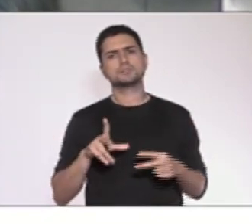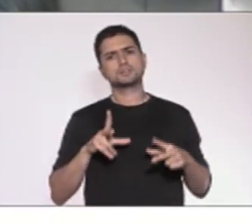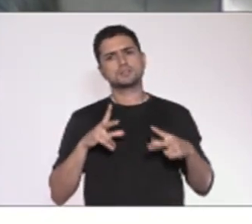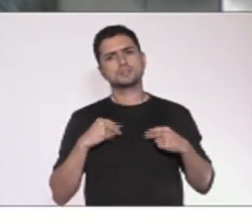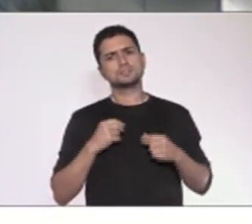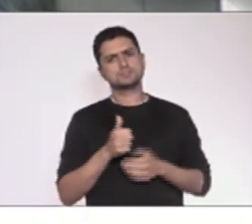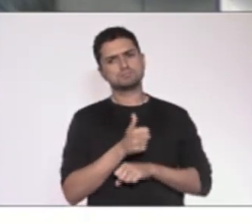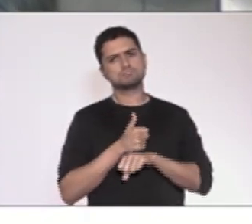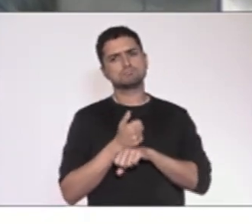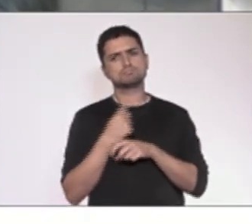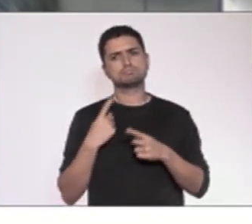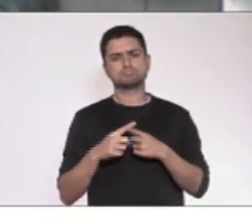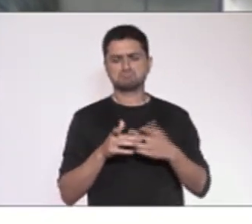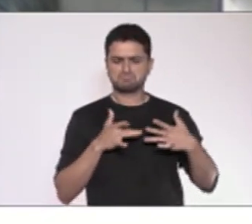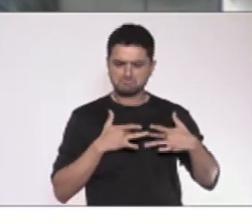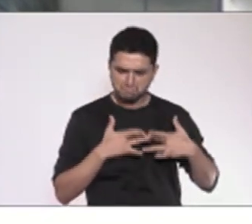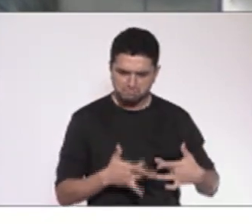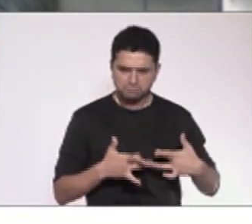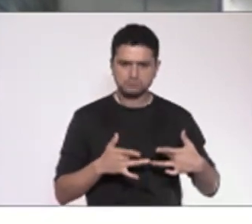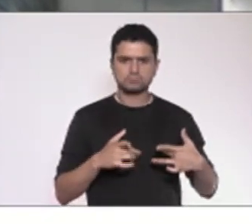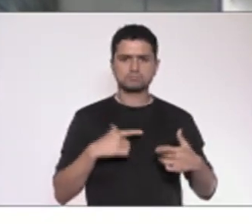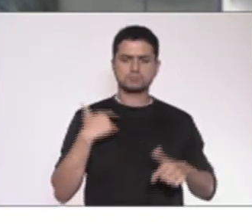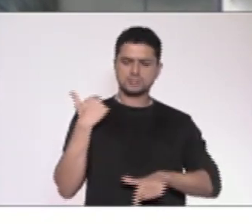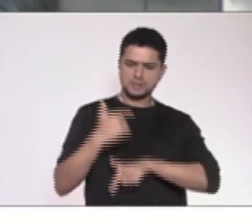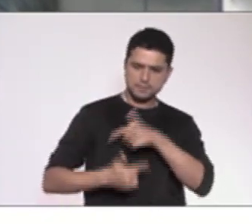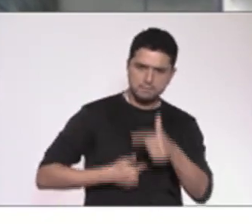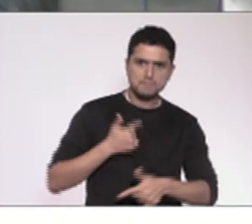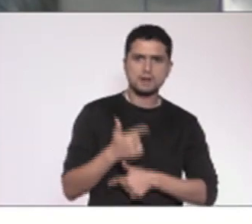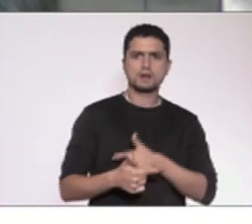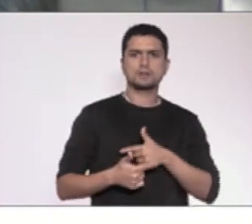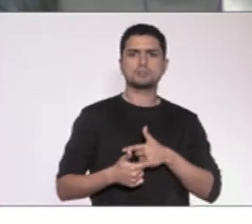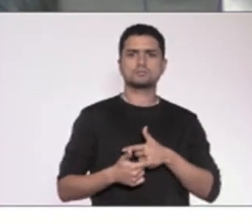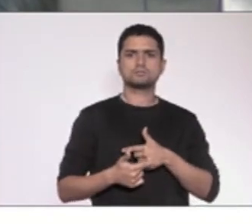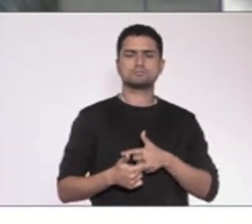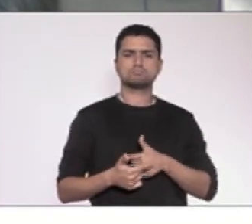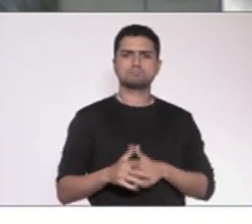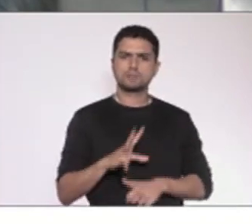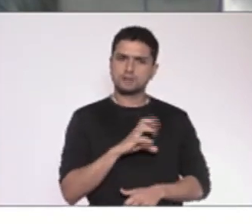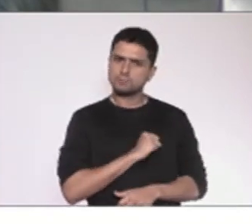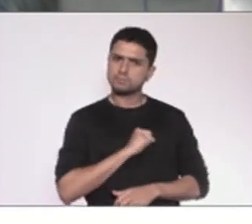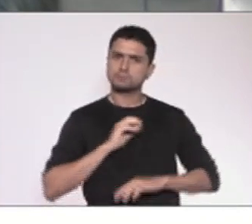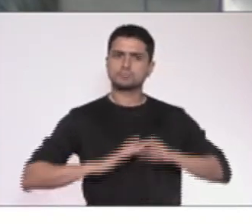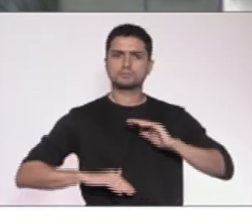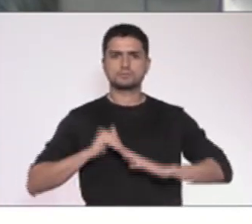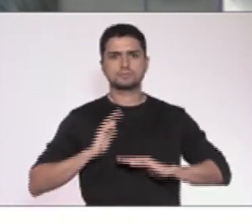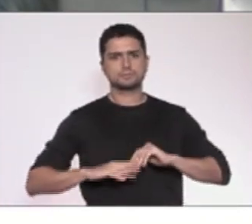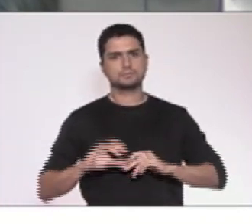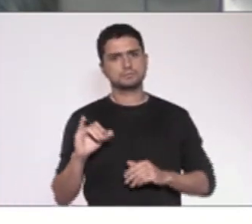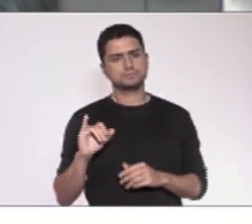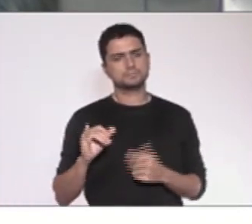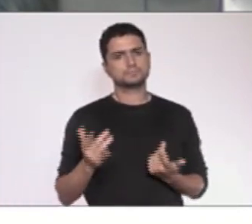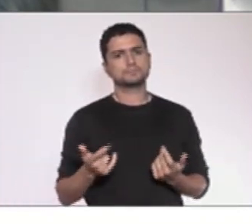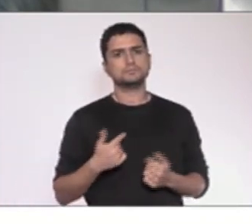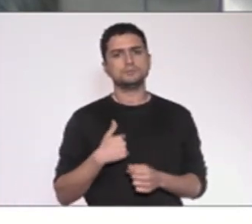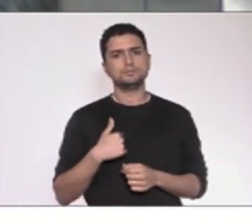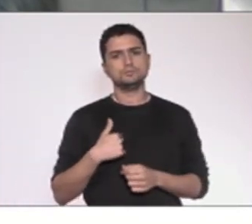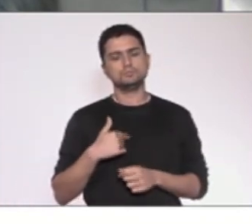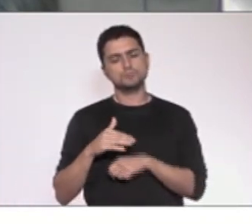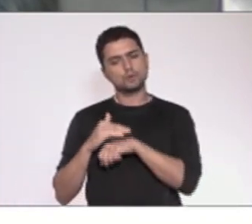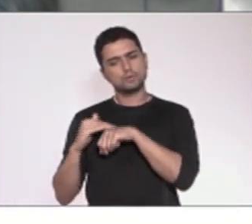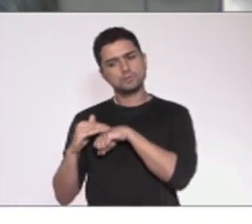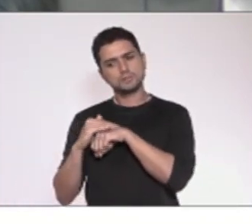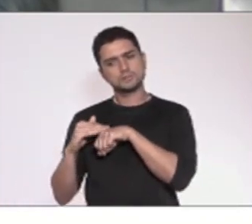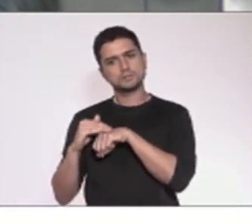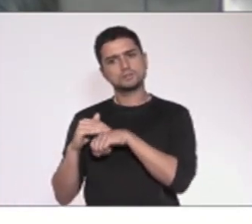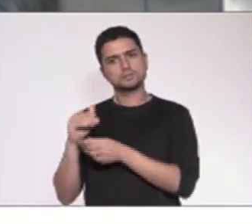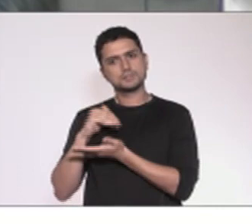dedicação, pela entrega às suas instituições. Eu recentemente falava com o secretário Marcos